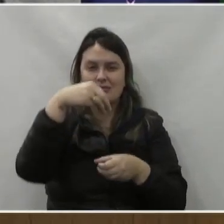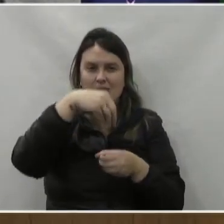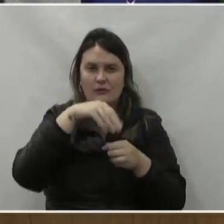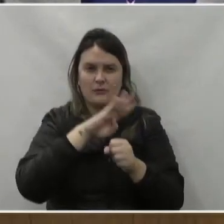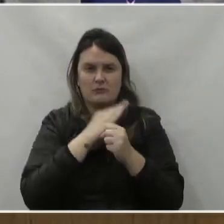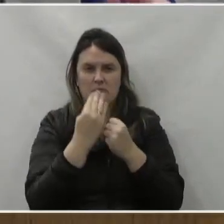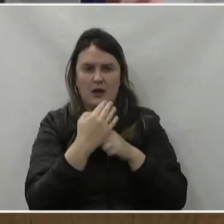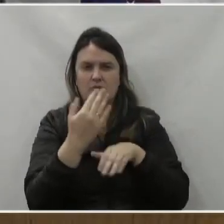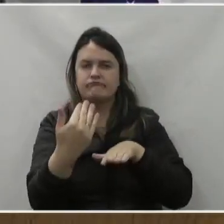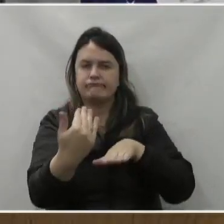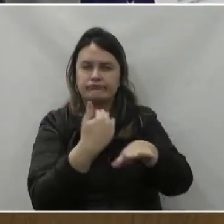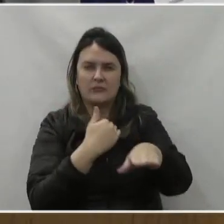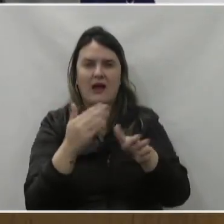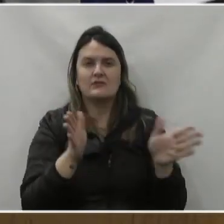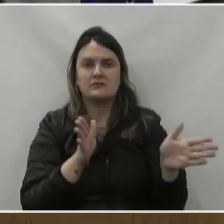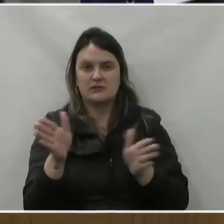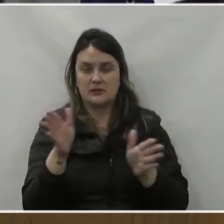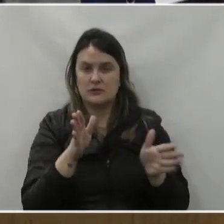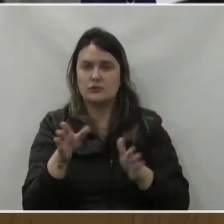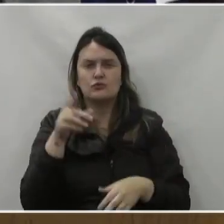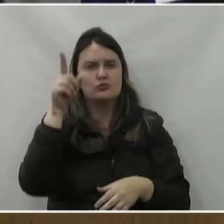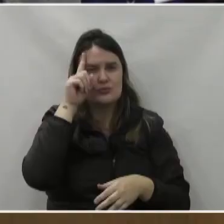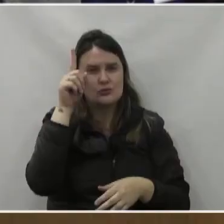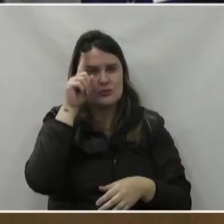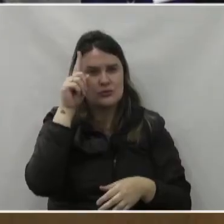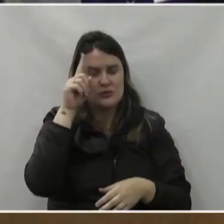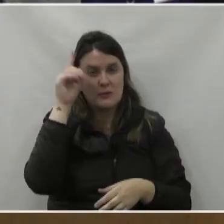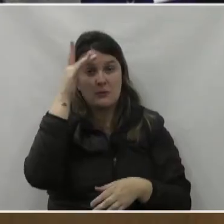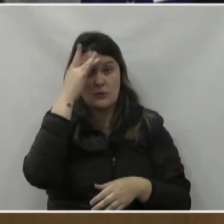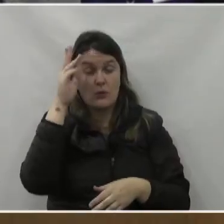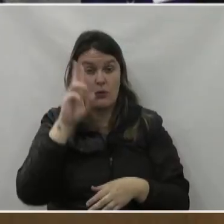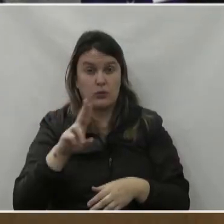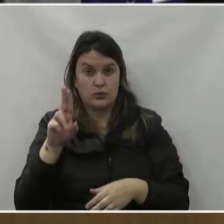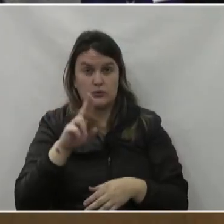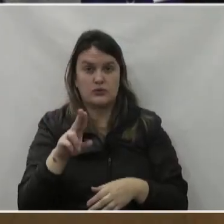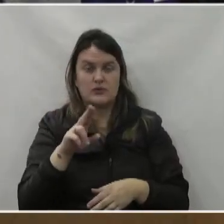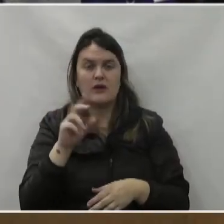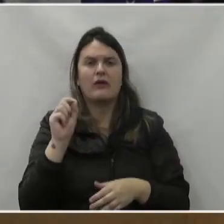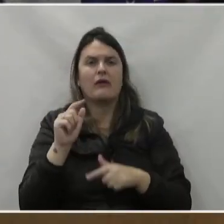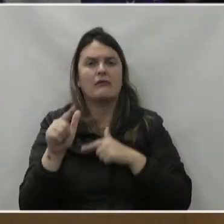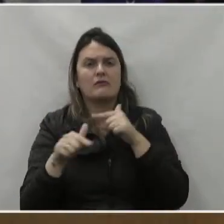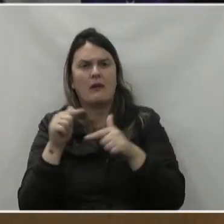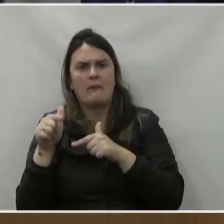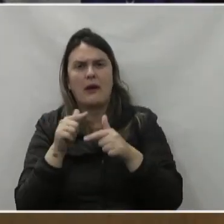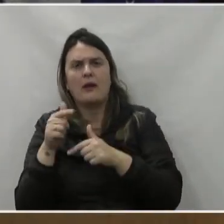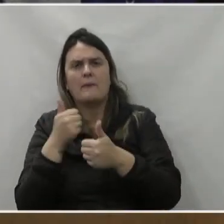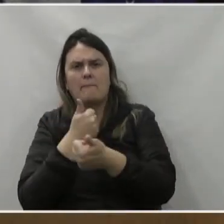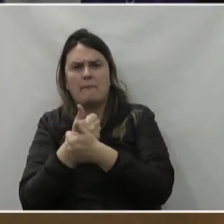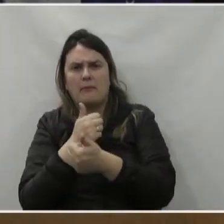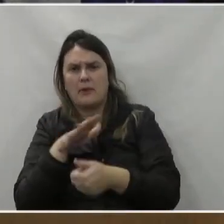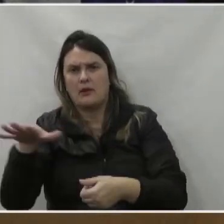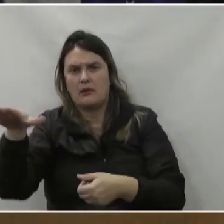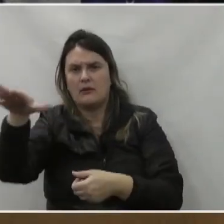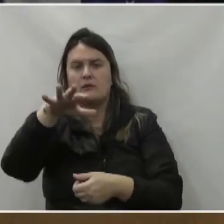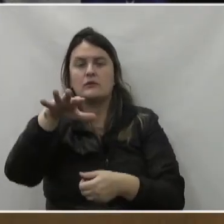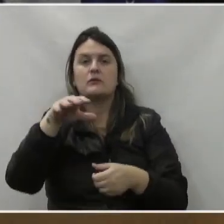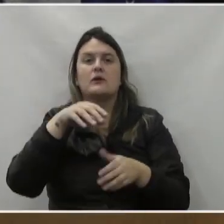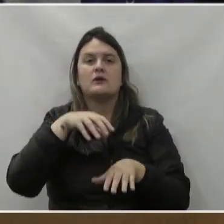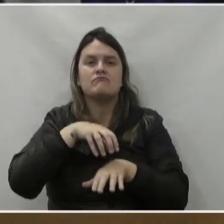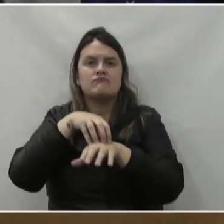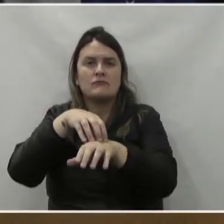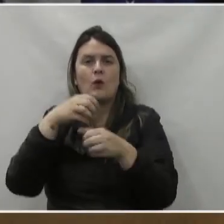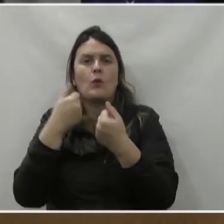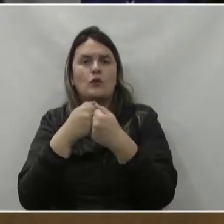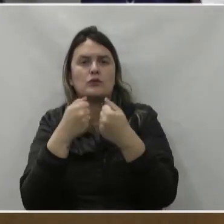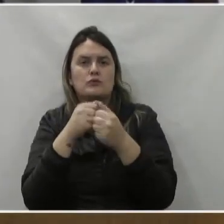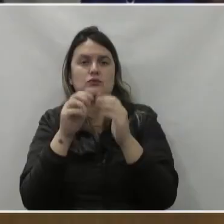bairro, sendo utilizada diariamente por moradores, prestadores de serviços e pelo transporte